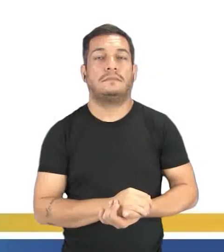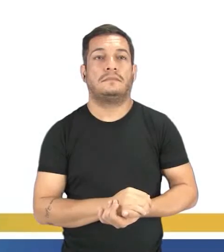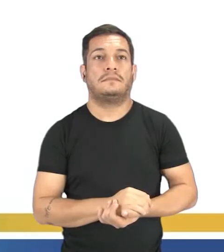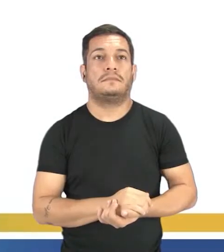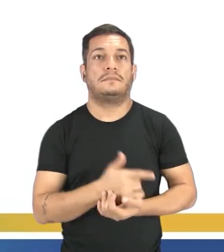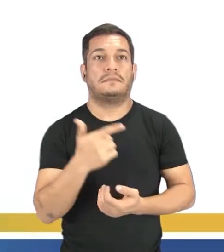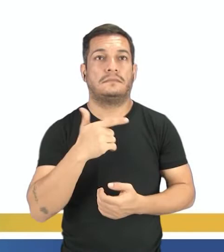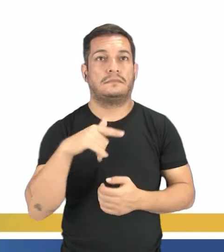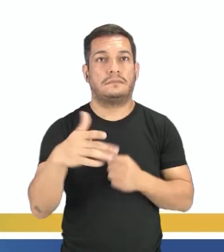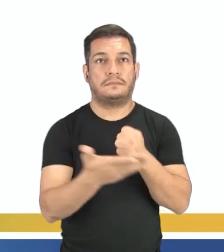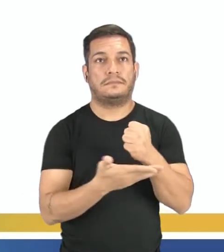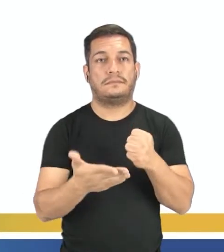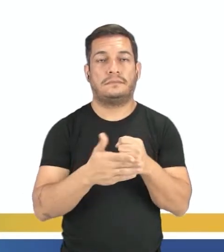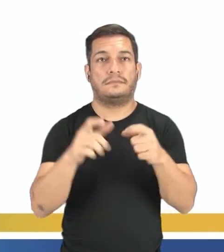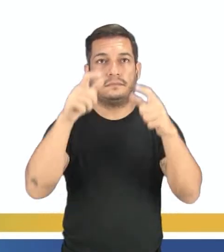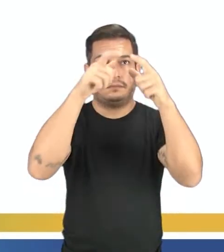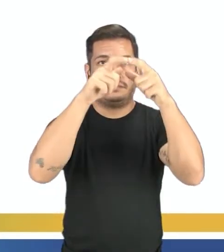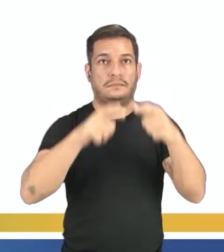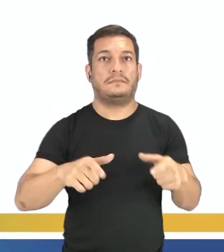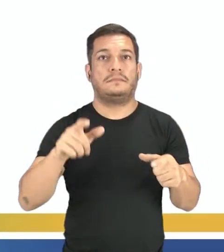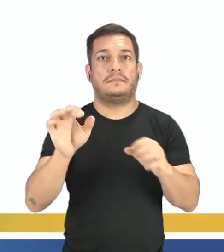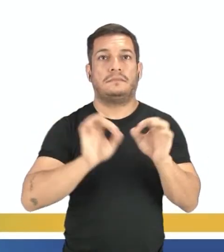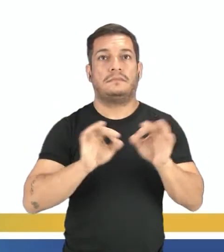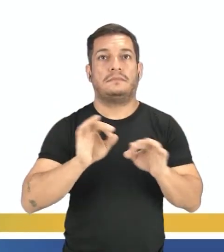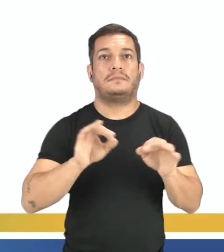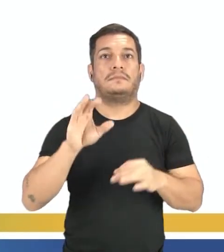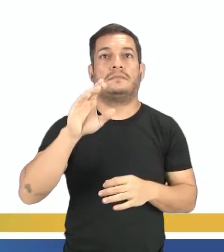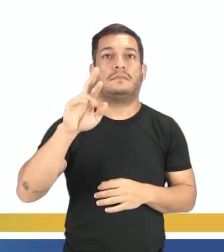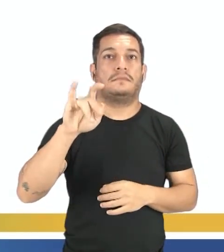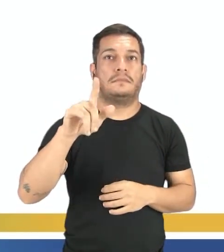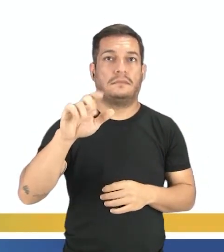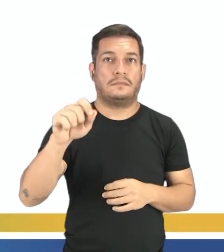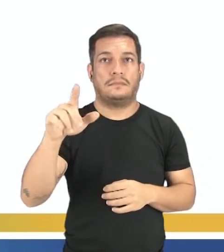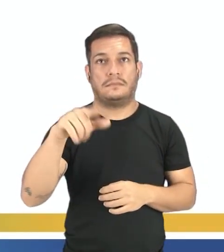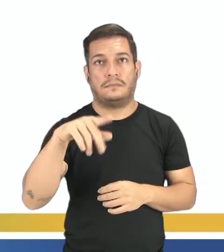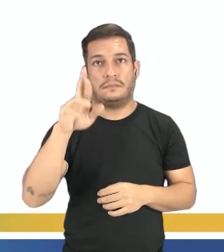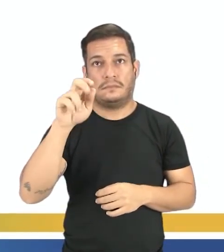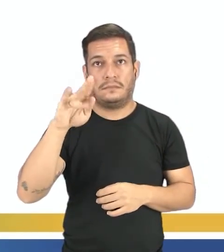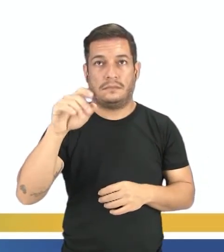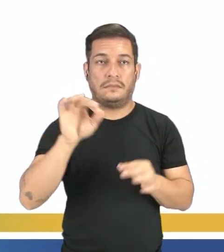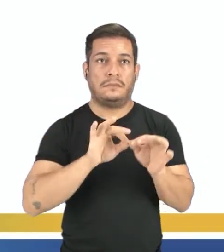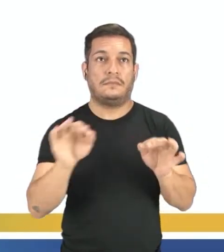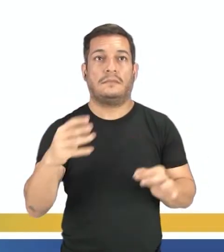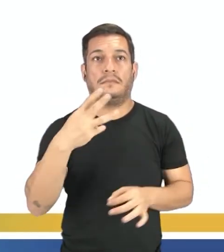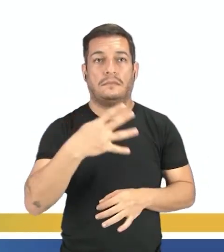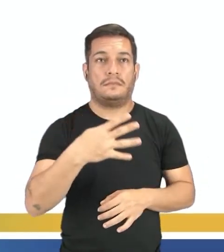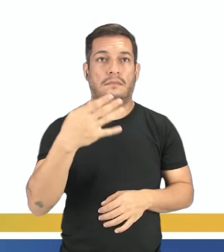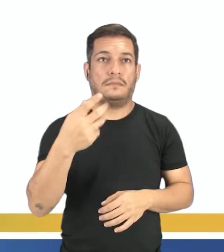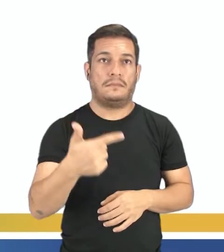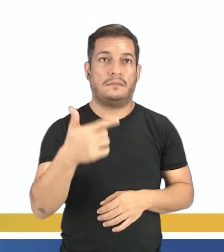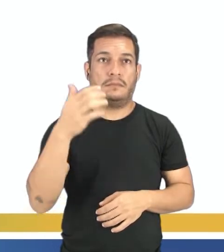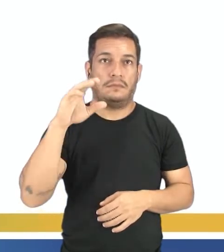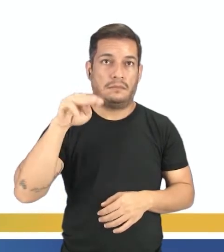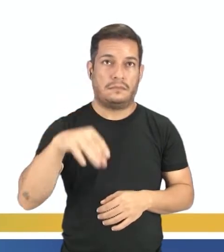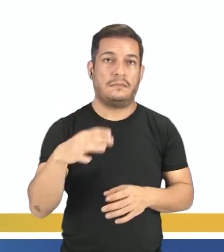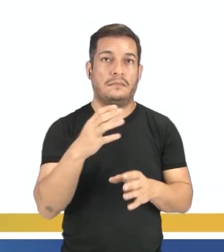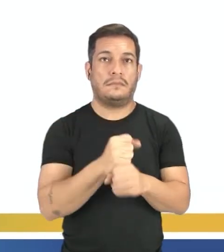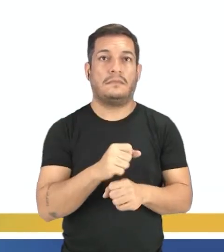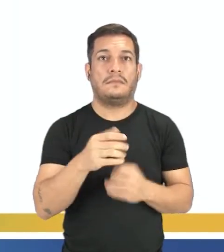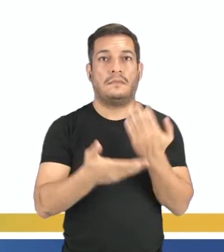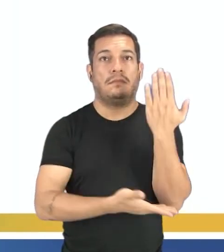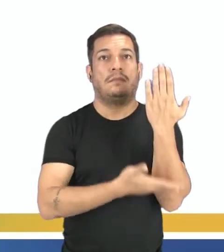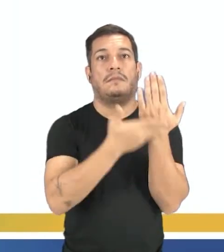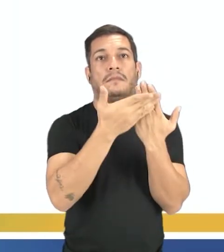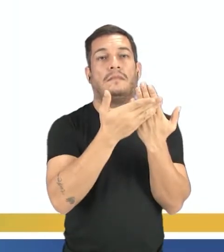2. A base de um cone é formada por um círculo cujo raio mede 42 centímetros. Calcule o volume